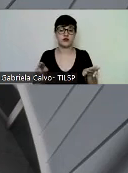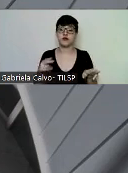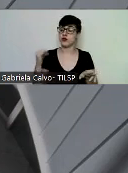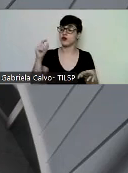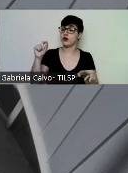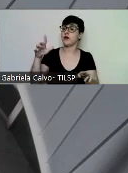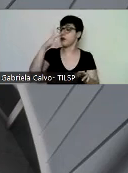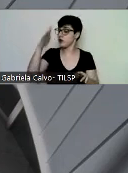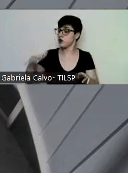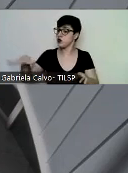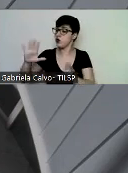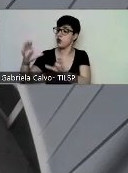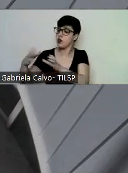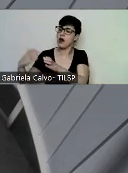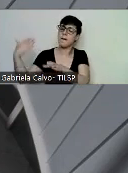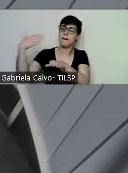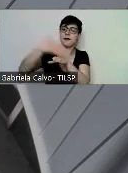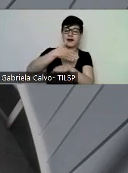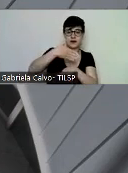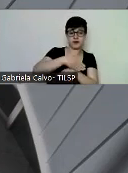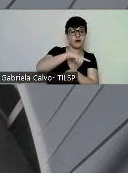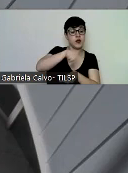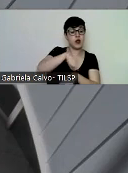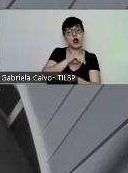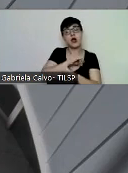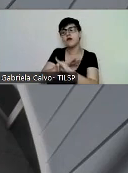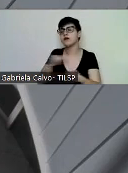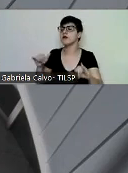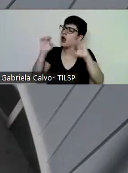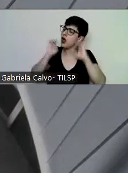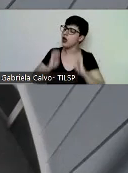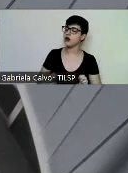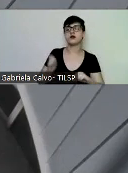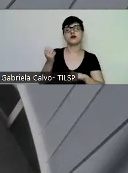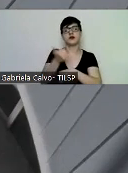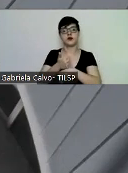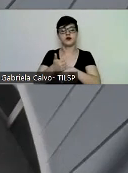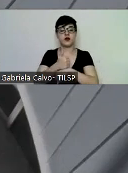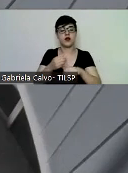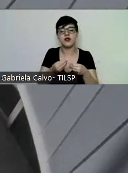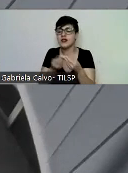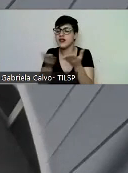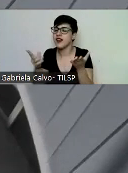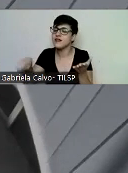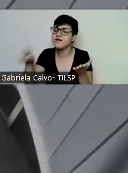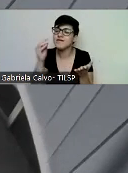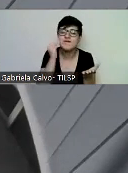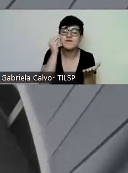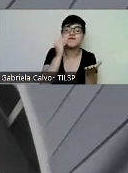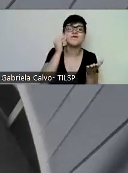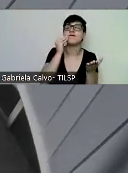museus funcionam e comunicam de maneira ética e profissional e proporcionando experiências diversos para educação